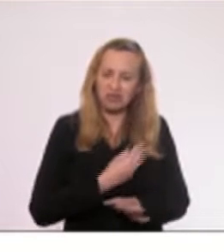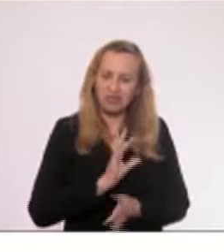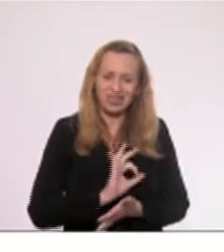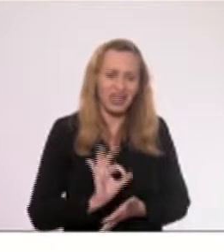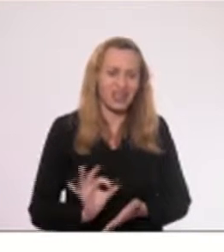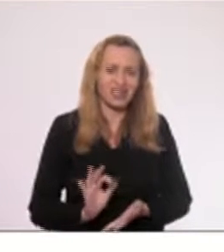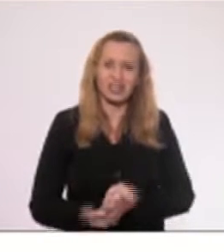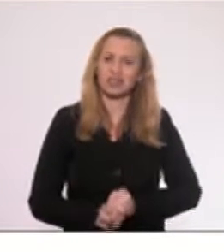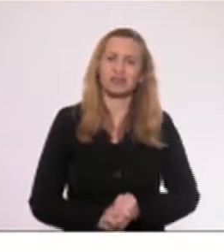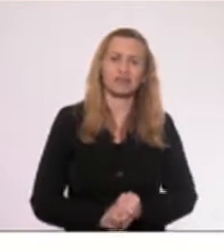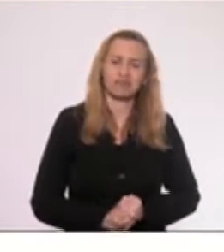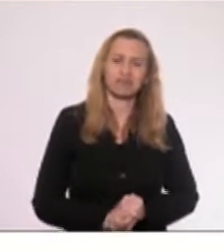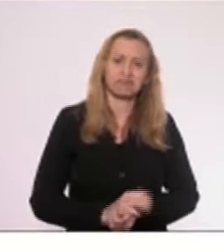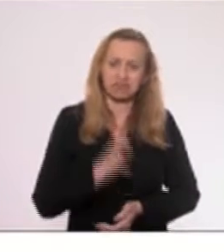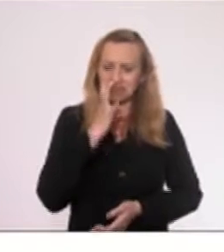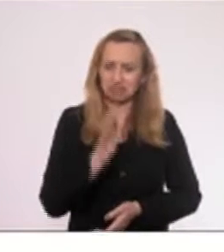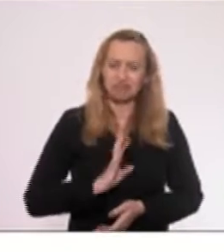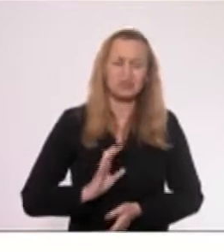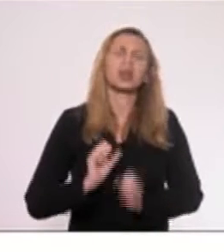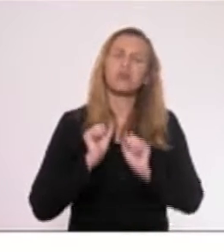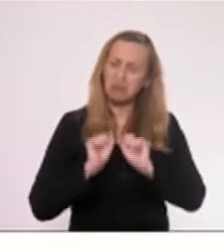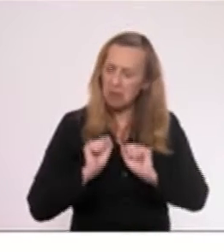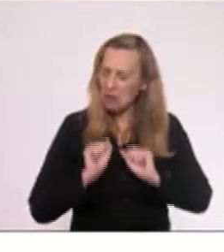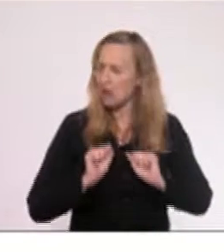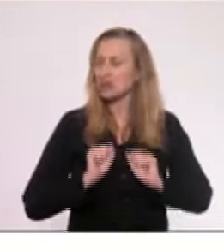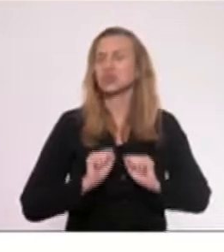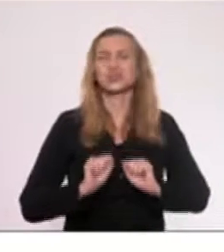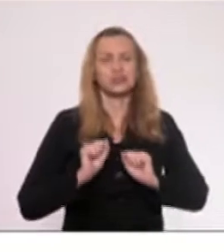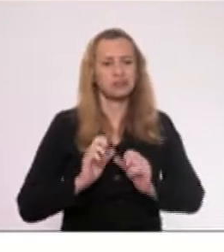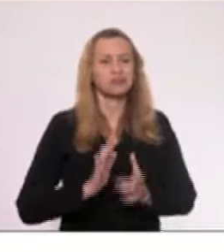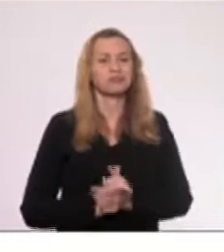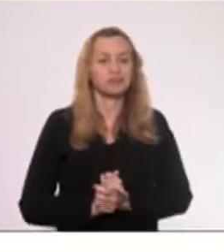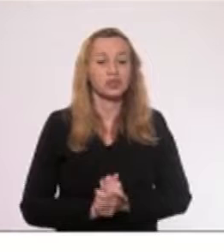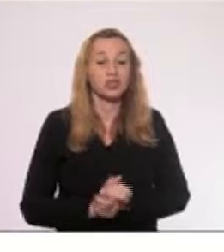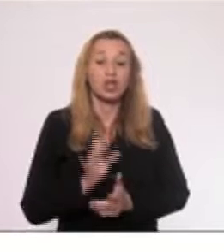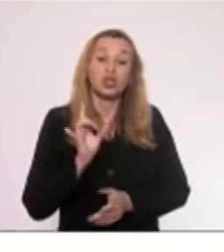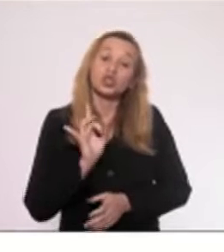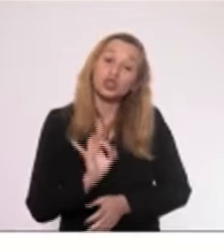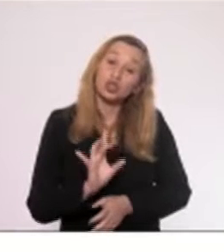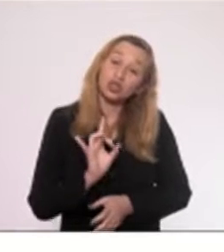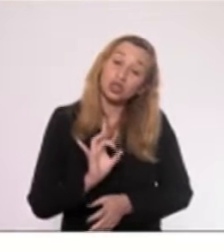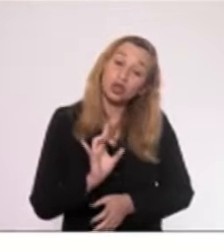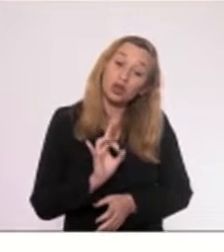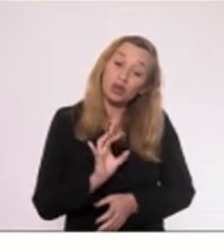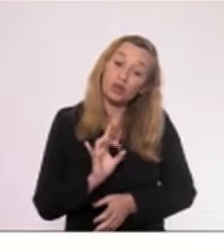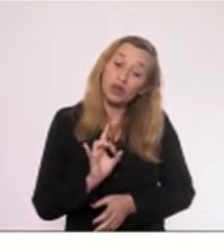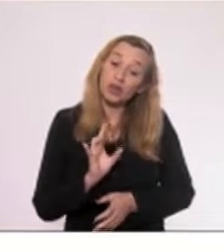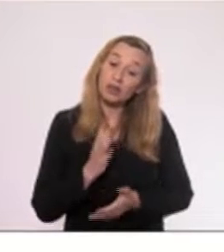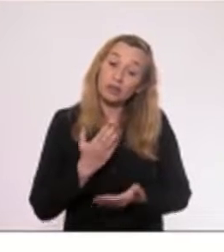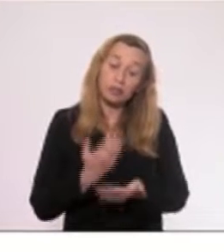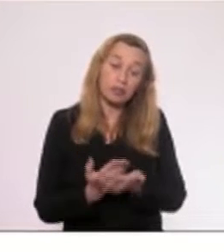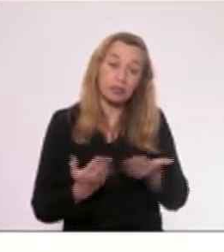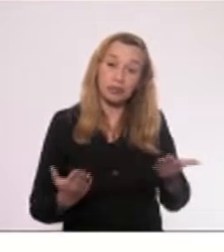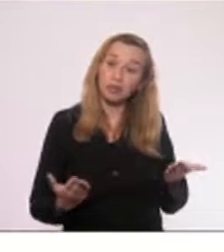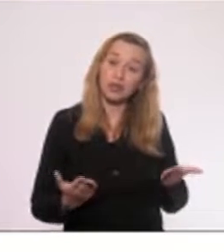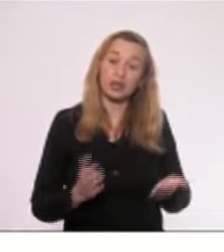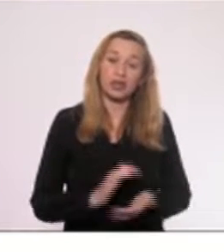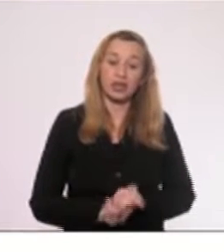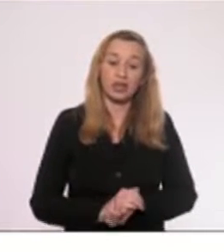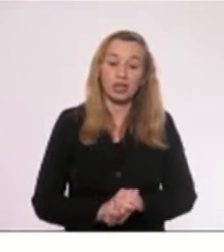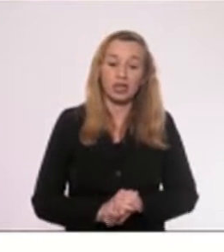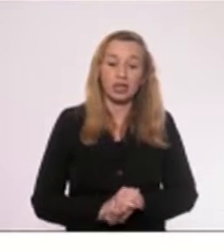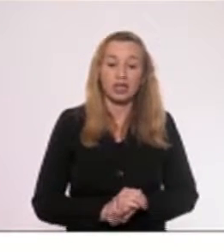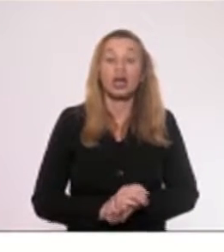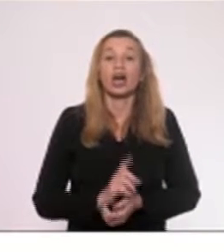ataques infames. Podem atacar o quanto queiram, só toma pedrada a árvore que dá fruto,